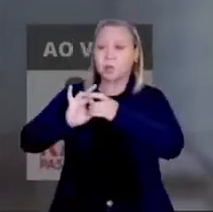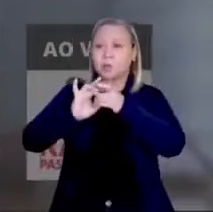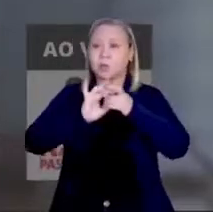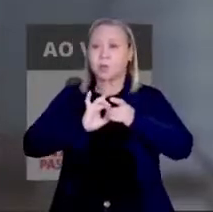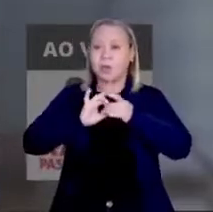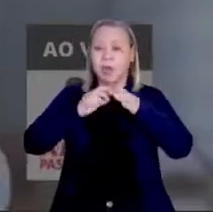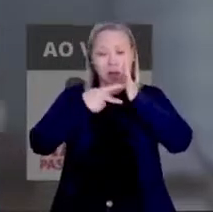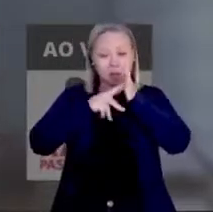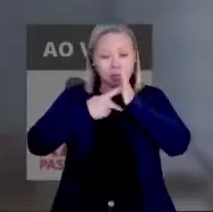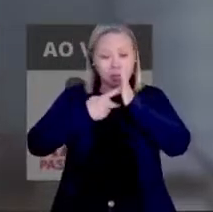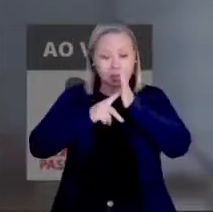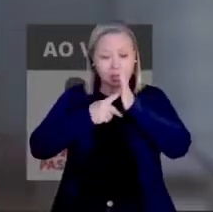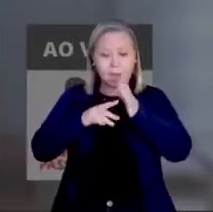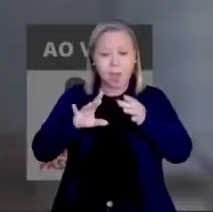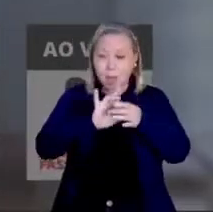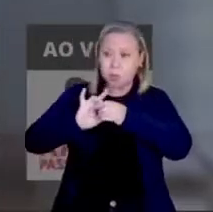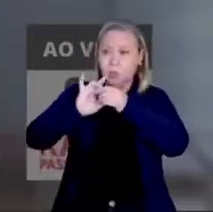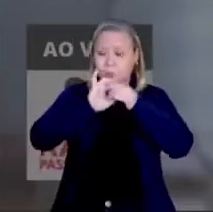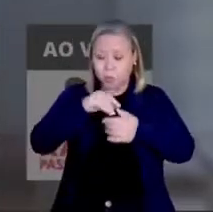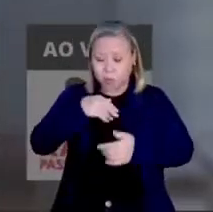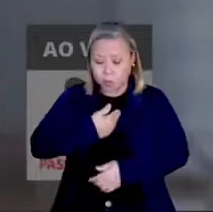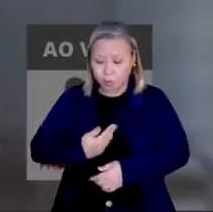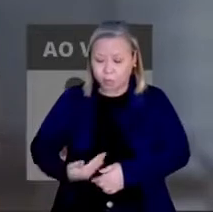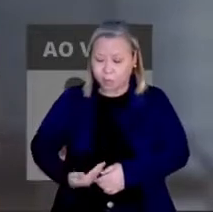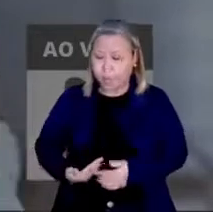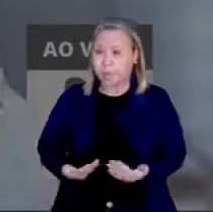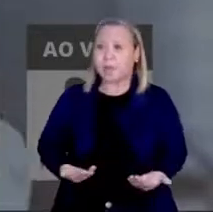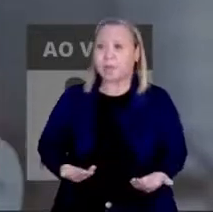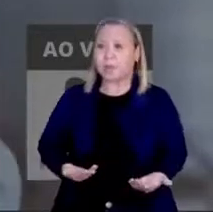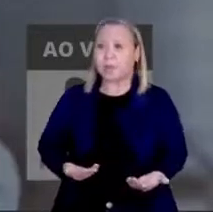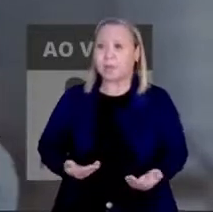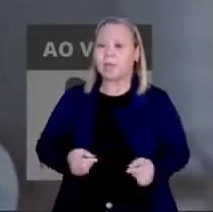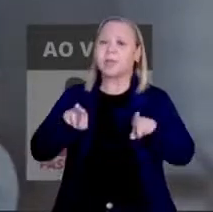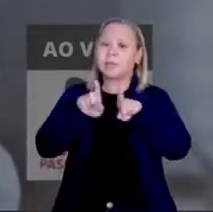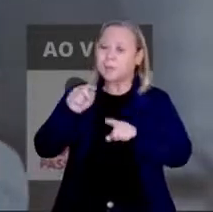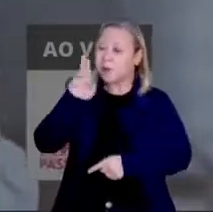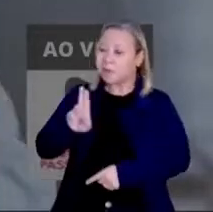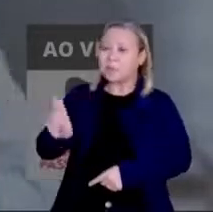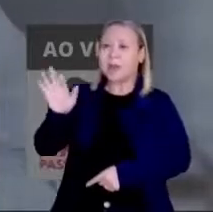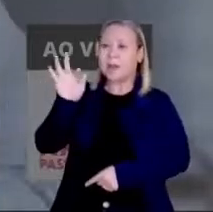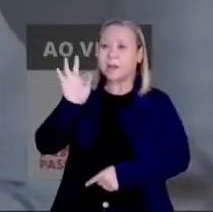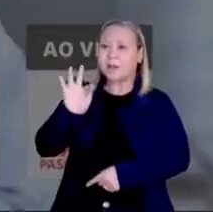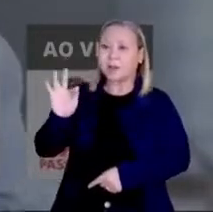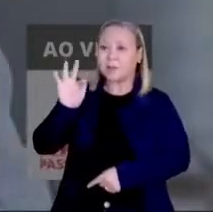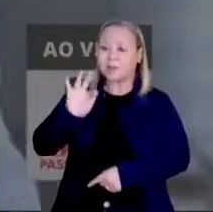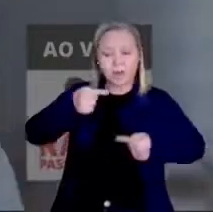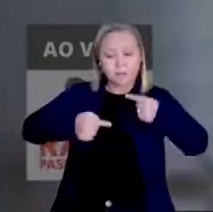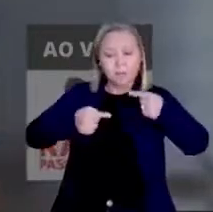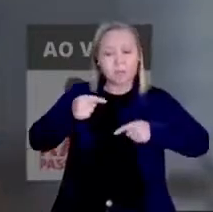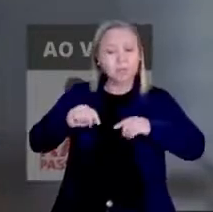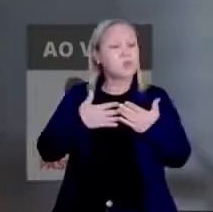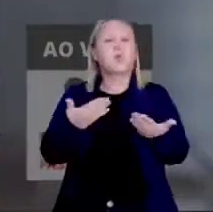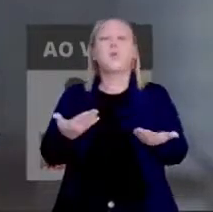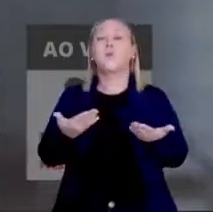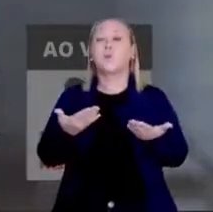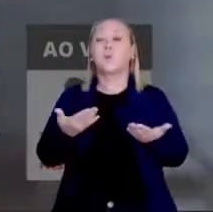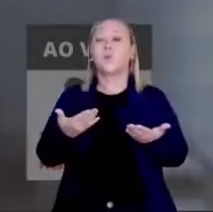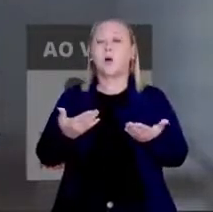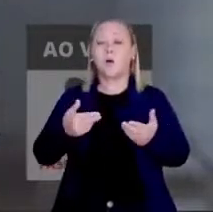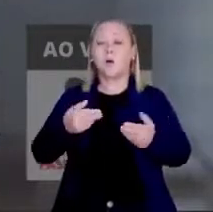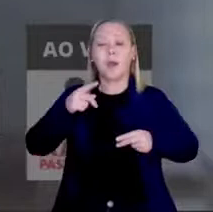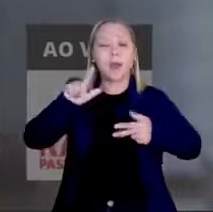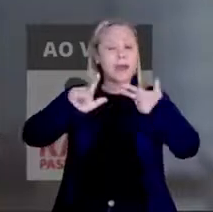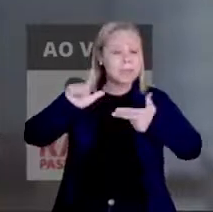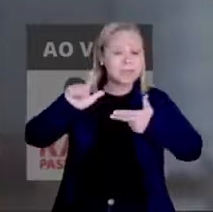e esqueceram de fazer a ponte. Só ficou o buraco que o povo está caindo agora. Então, o que nós queremos fazer, na verdade,